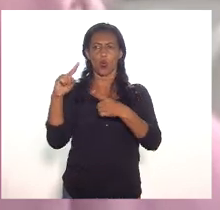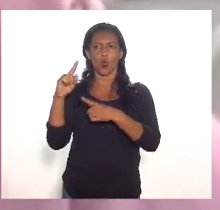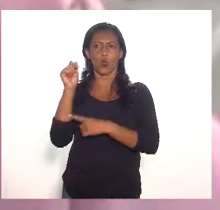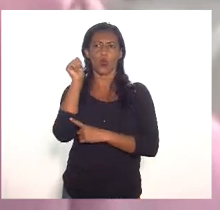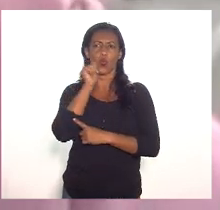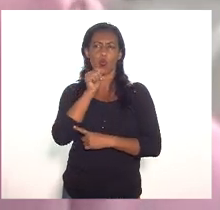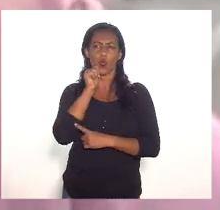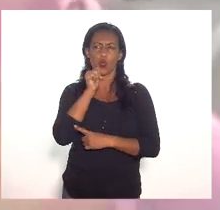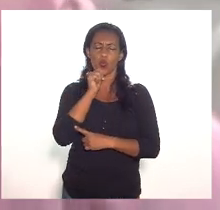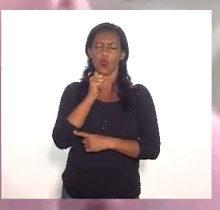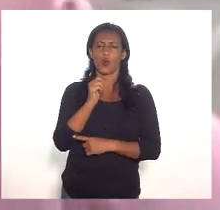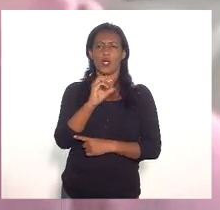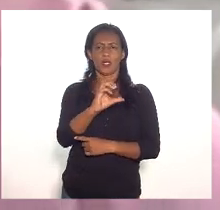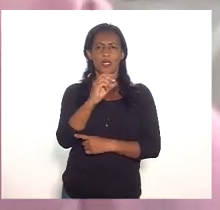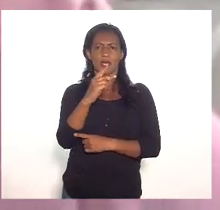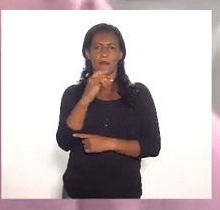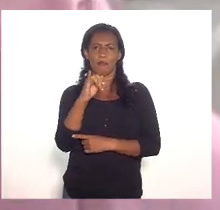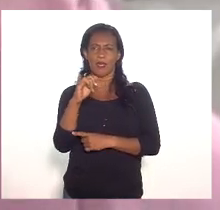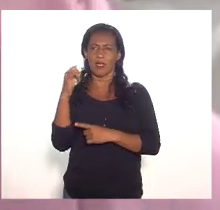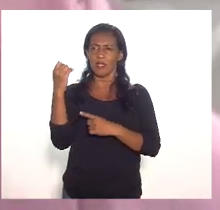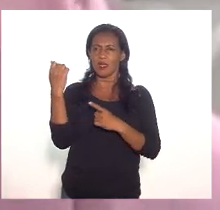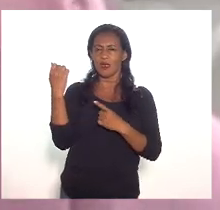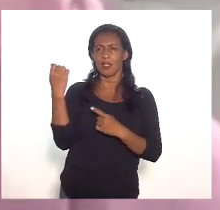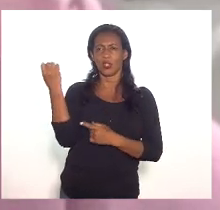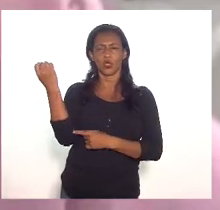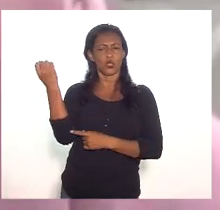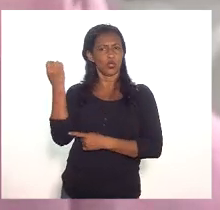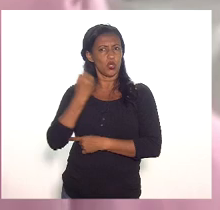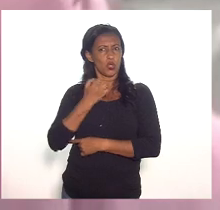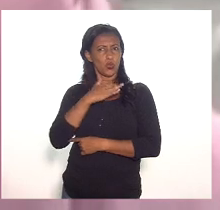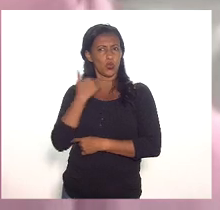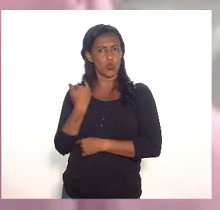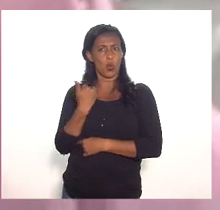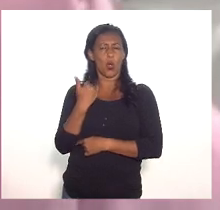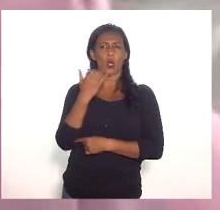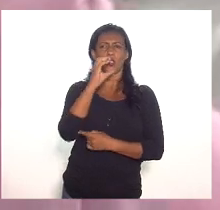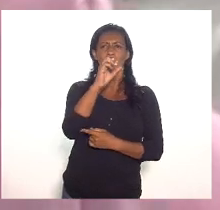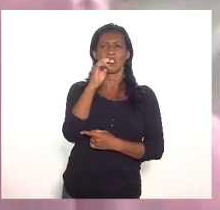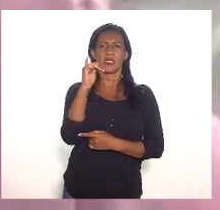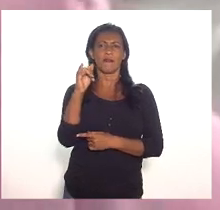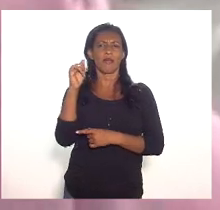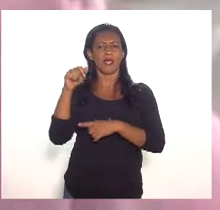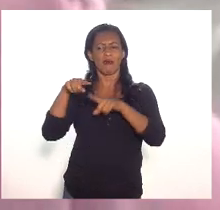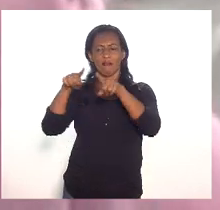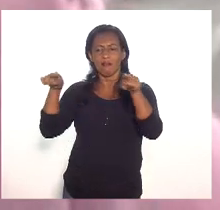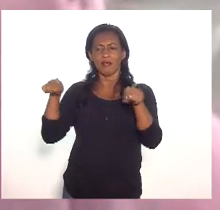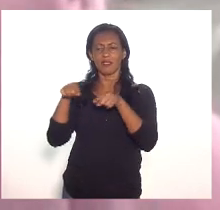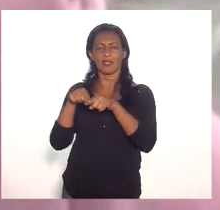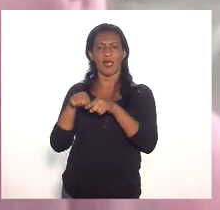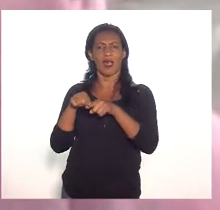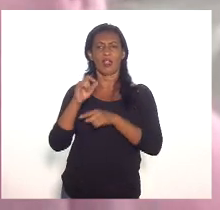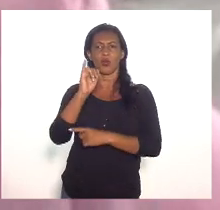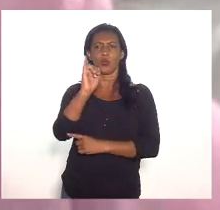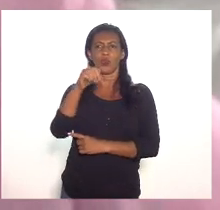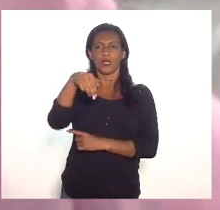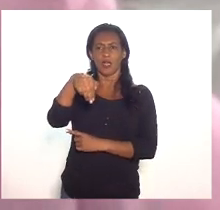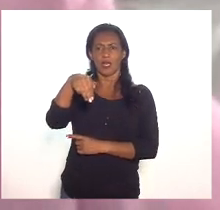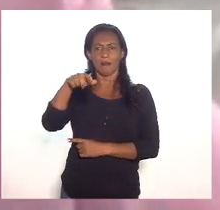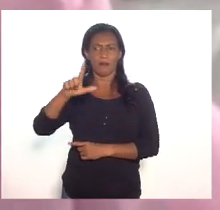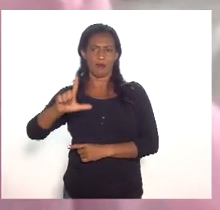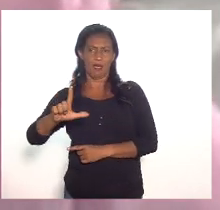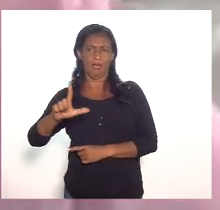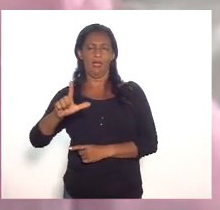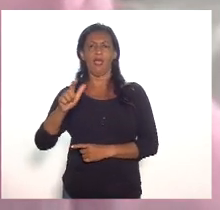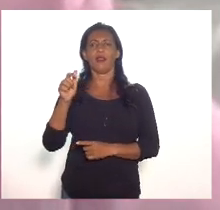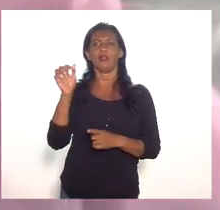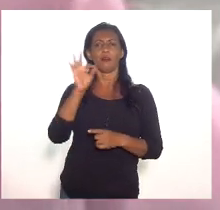do feminicídio, a necessidade da sala lilás no Instituto Médico Legal, a questão da patrulha